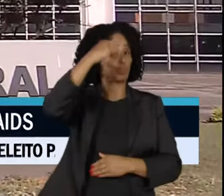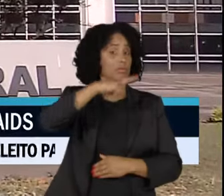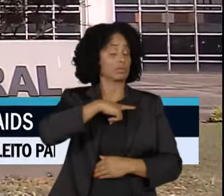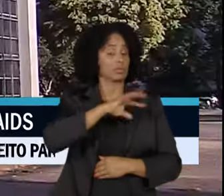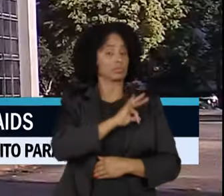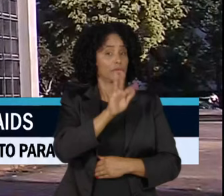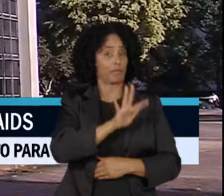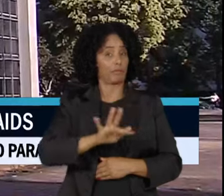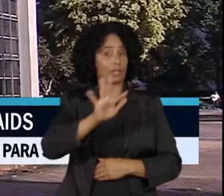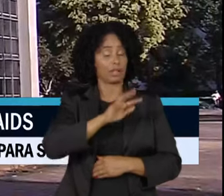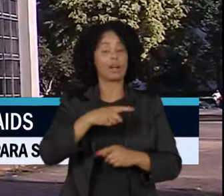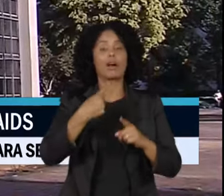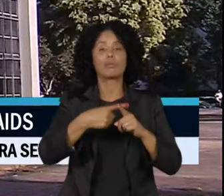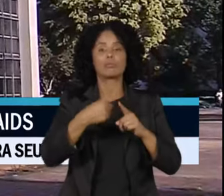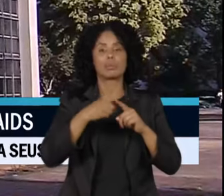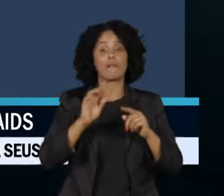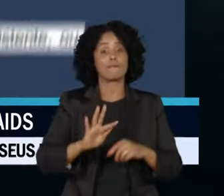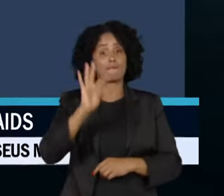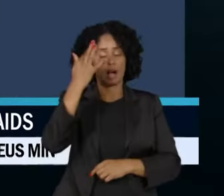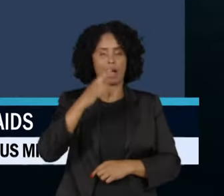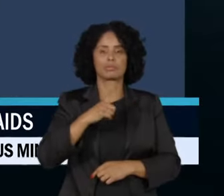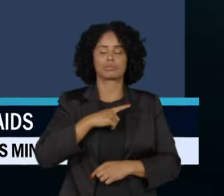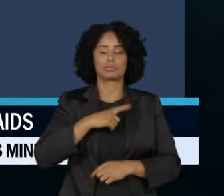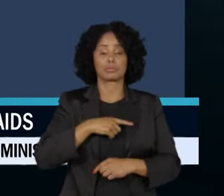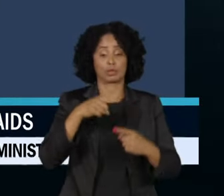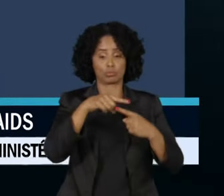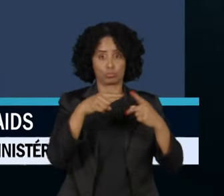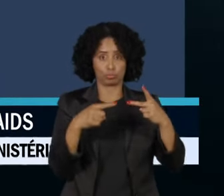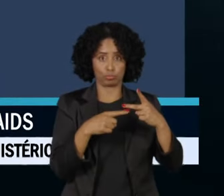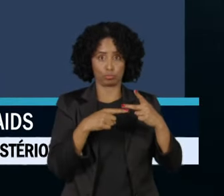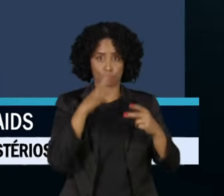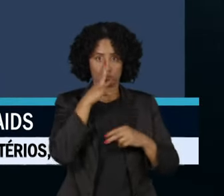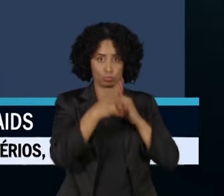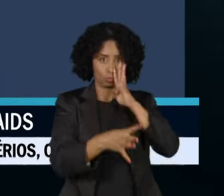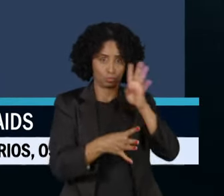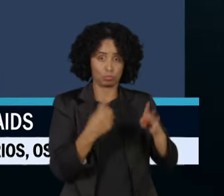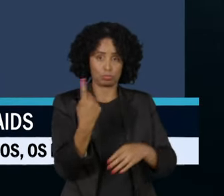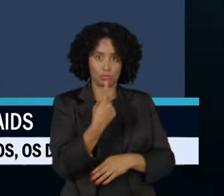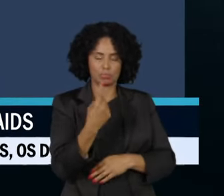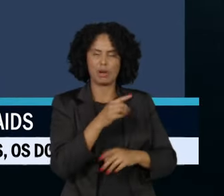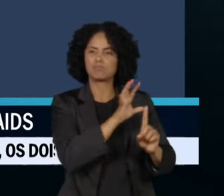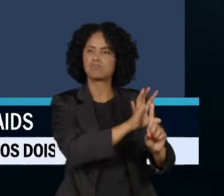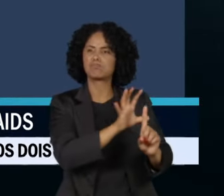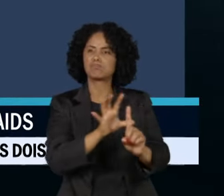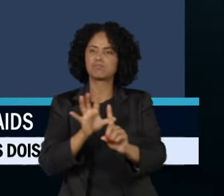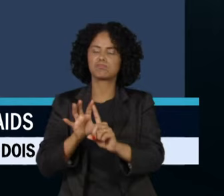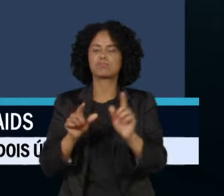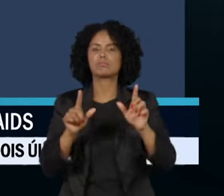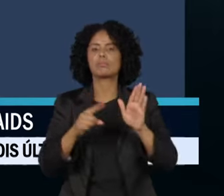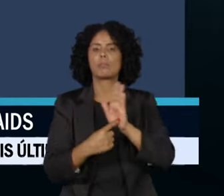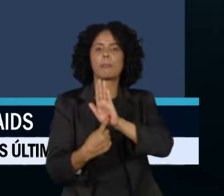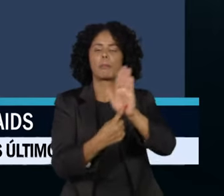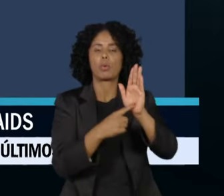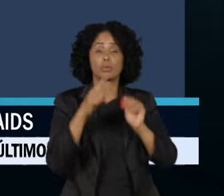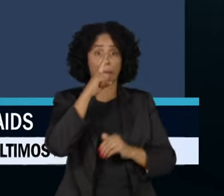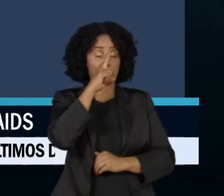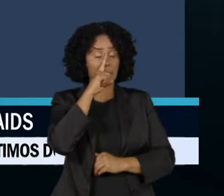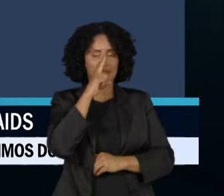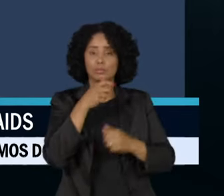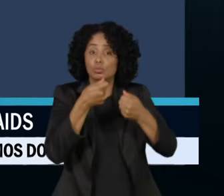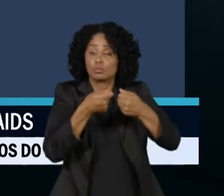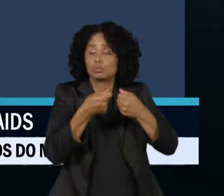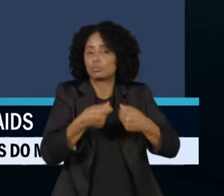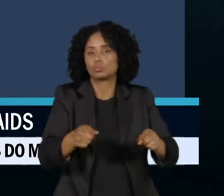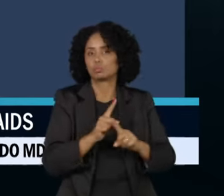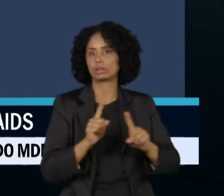por falsidade nas duas acusações. A primeira, por provocar alarma, anunciando desastre ou perigo inexistente,